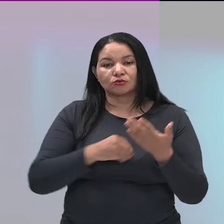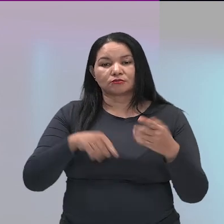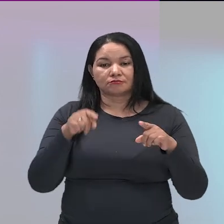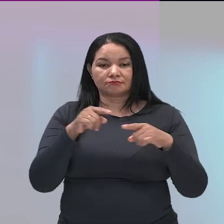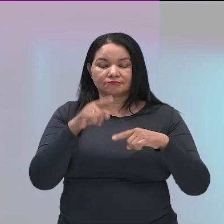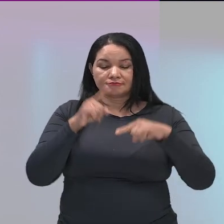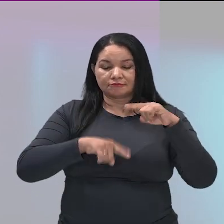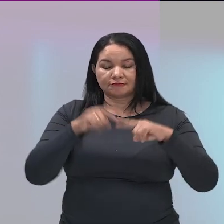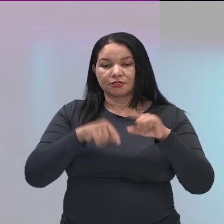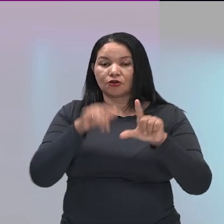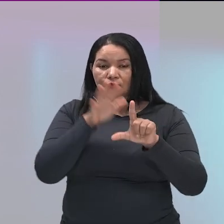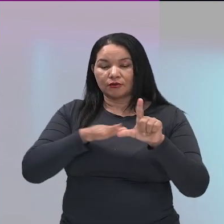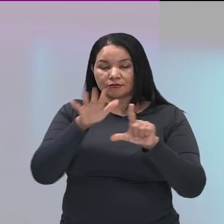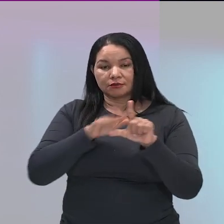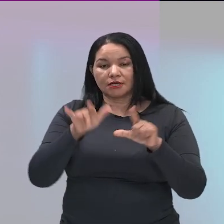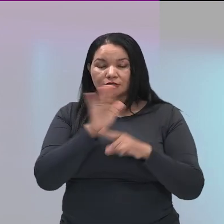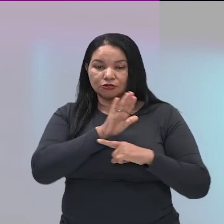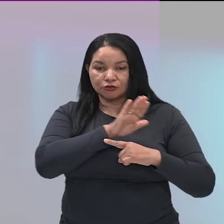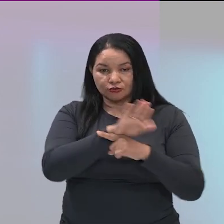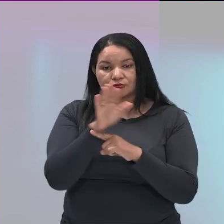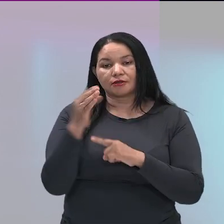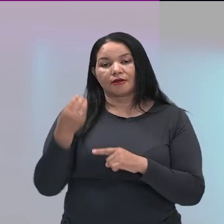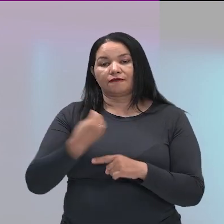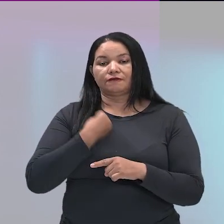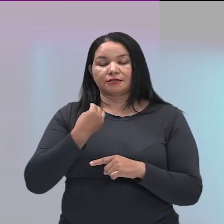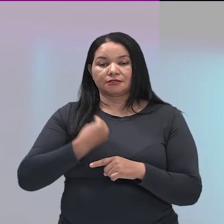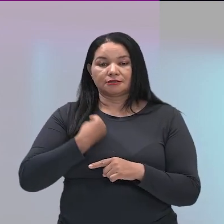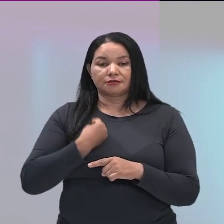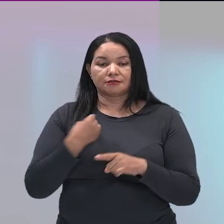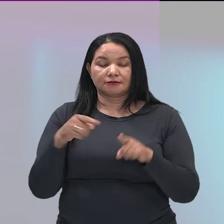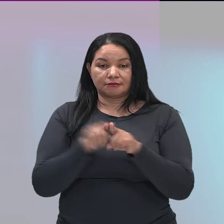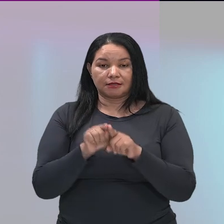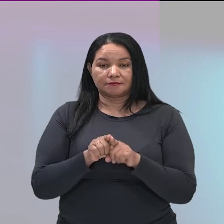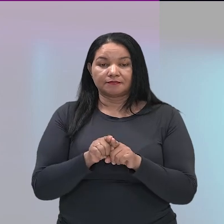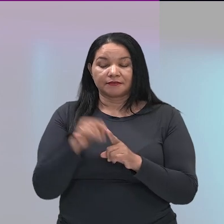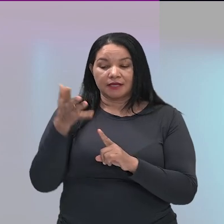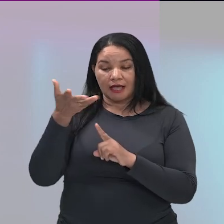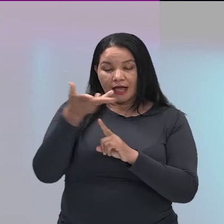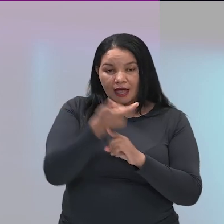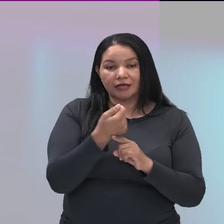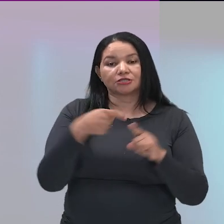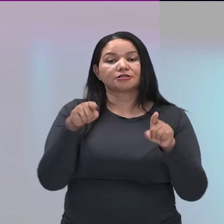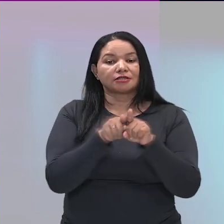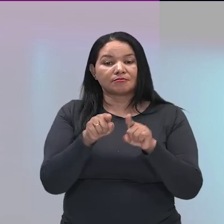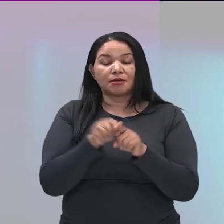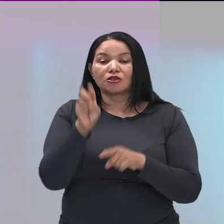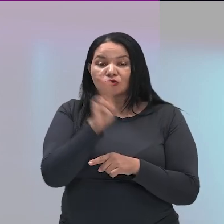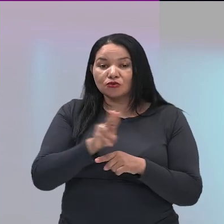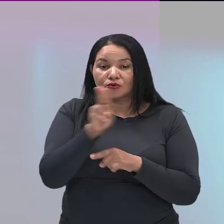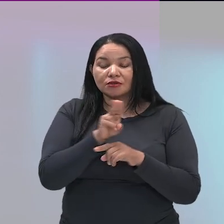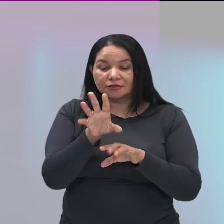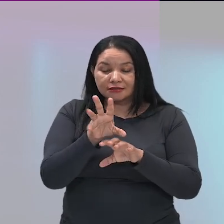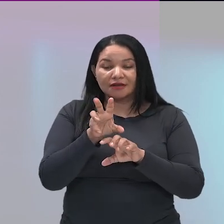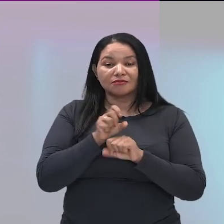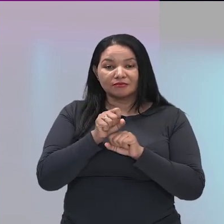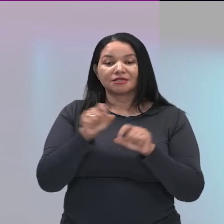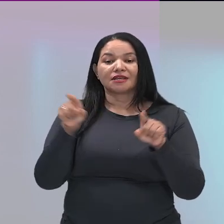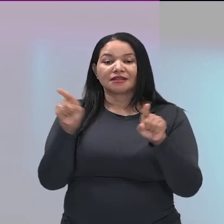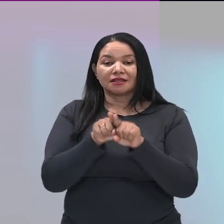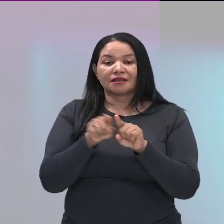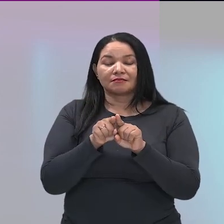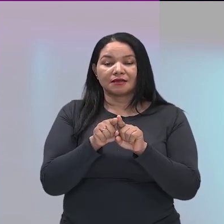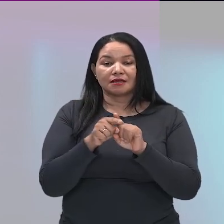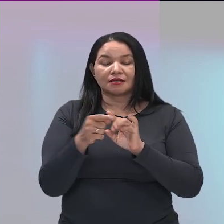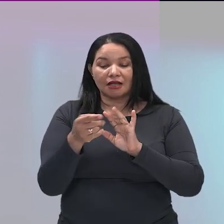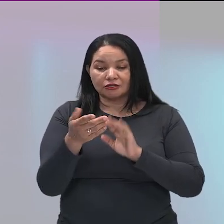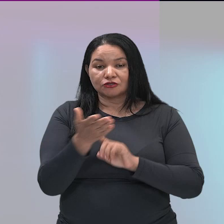que facilitam a vida, mas a arte também ela vai se apropriar. Ela vai pegar, né, ela vai trazer